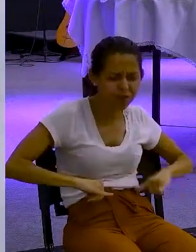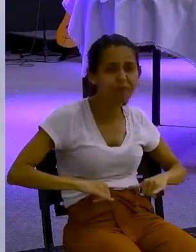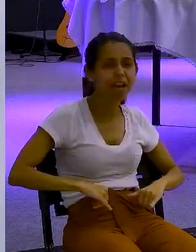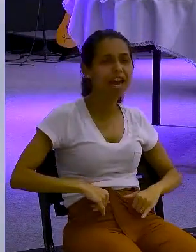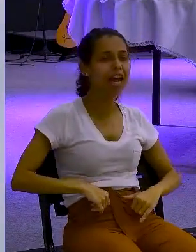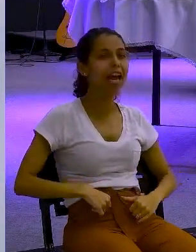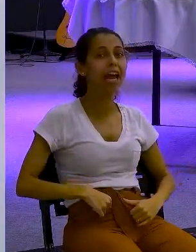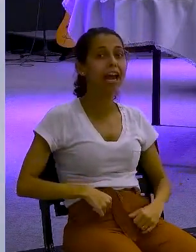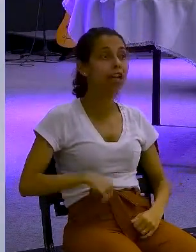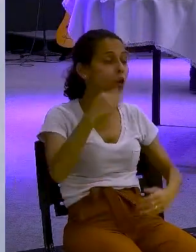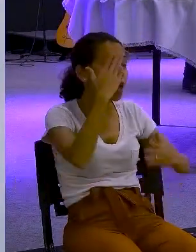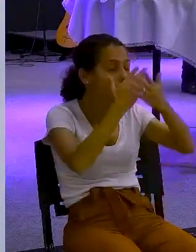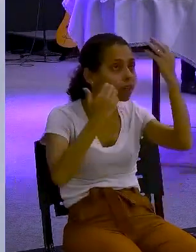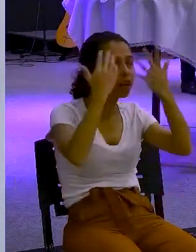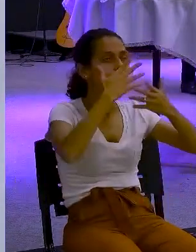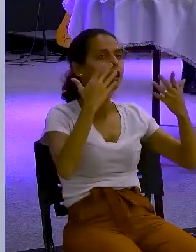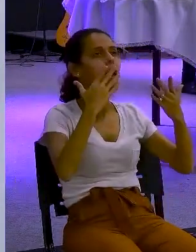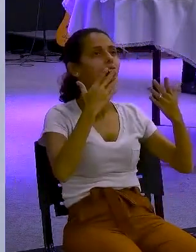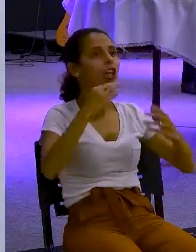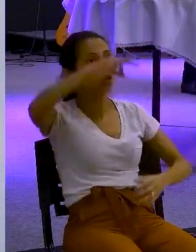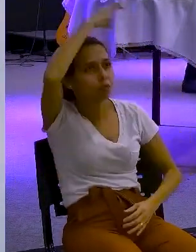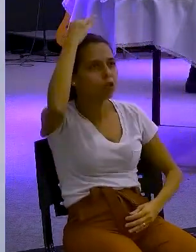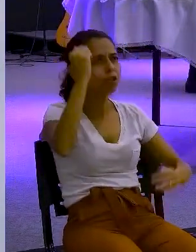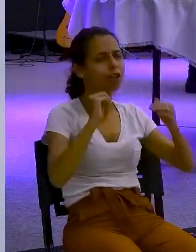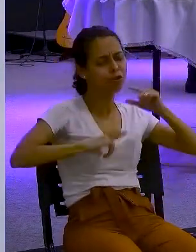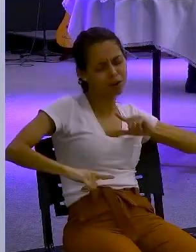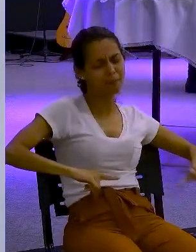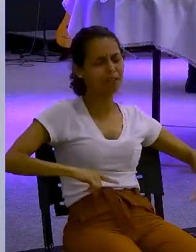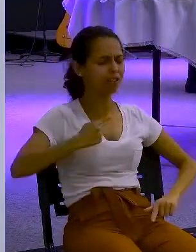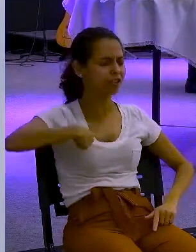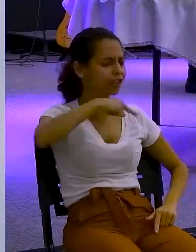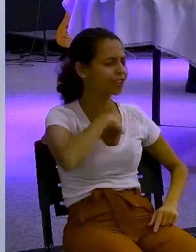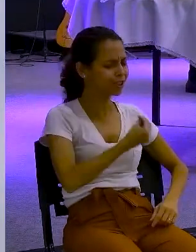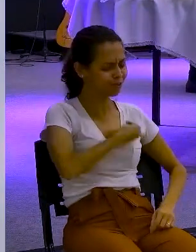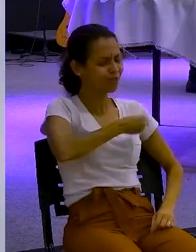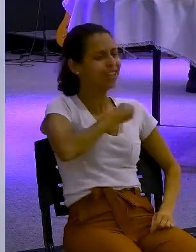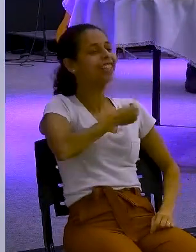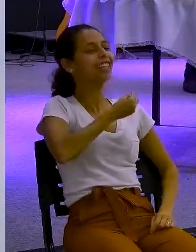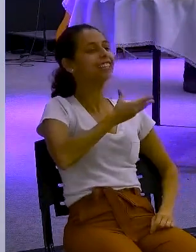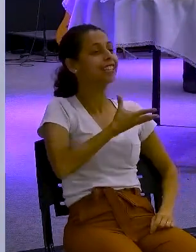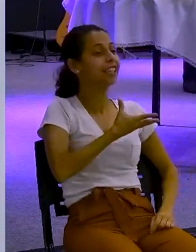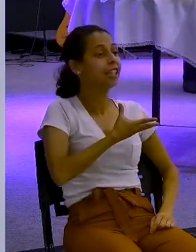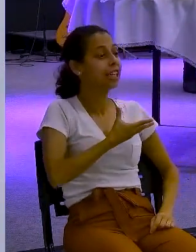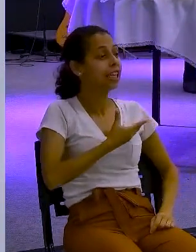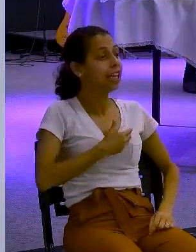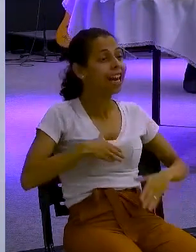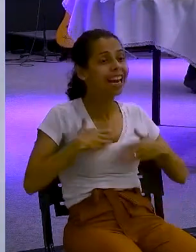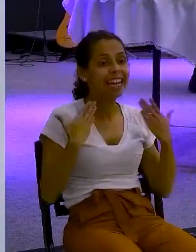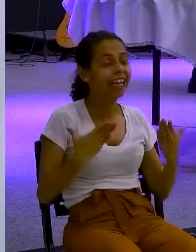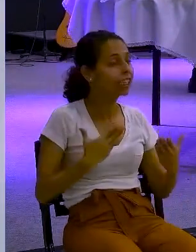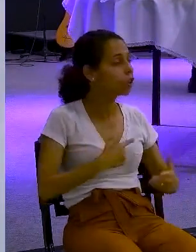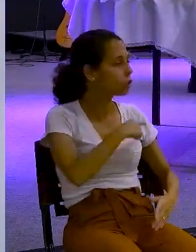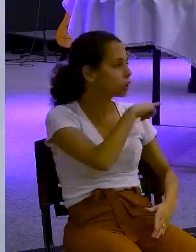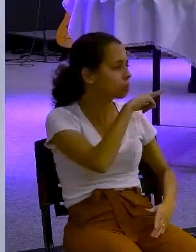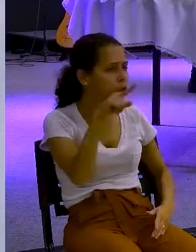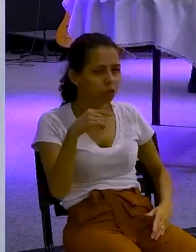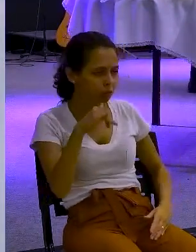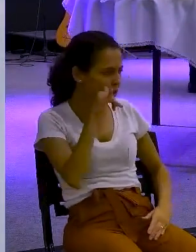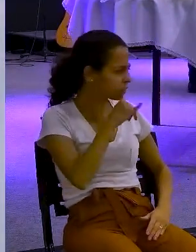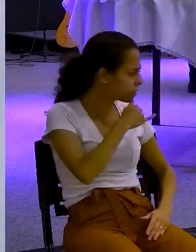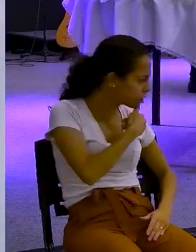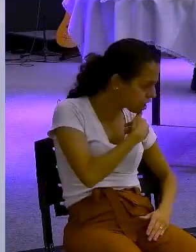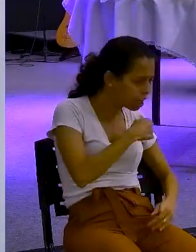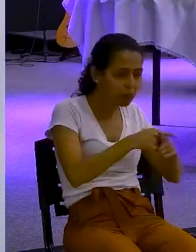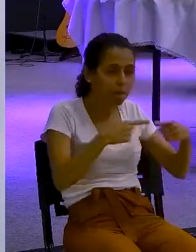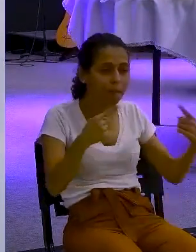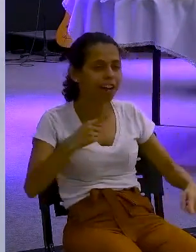discernir das coisas espirituais, e o Espírito Santo vai trabalhando em nossas vidas. Então aquilo que para outros deveria ser motivo de choro, de tristeza, aquilo toma o